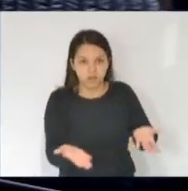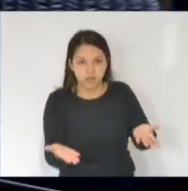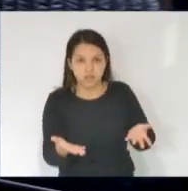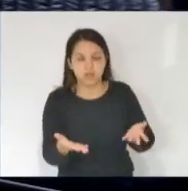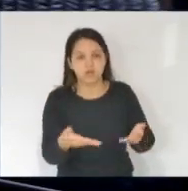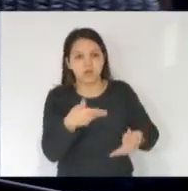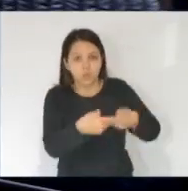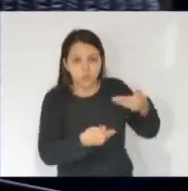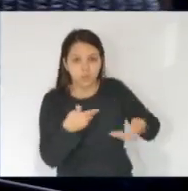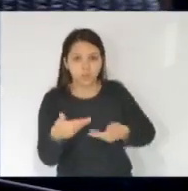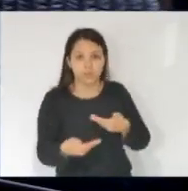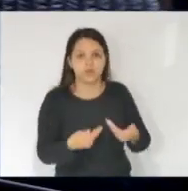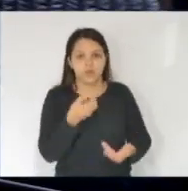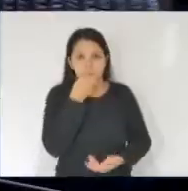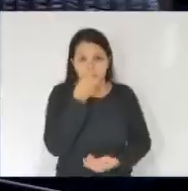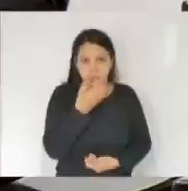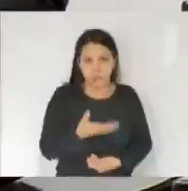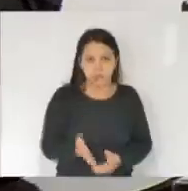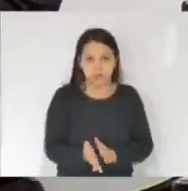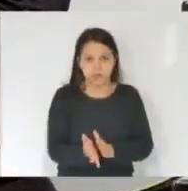as receber. Parabéns, sejam